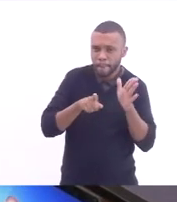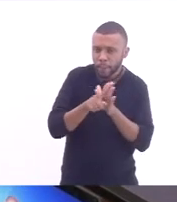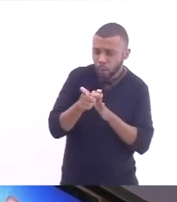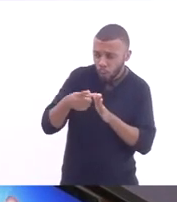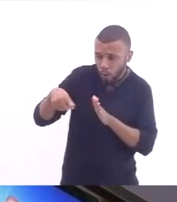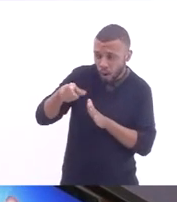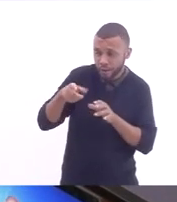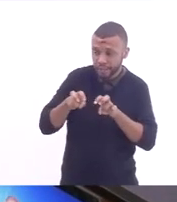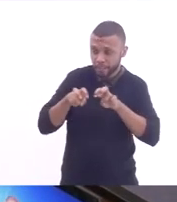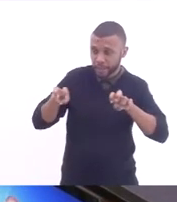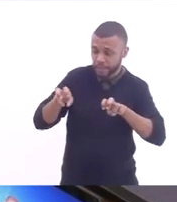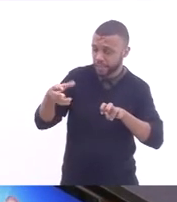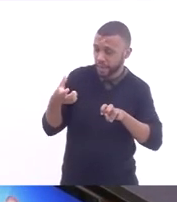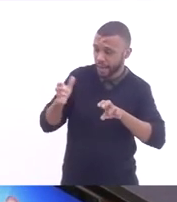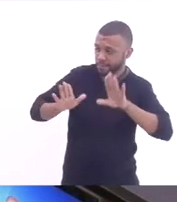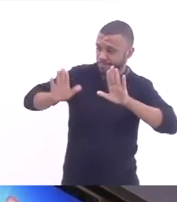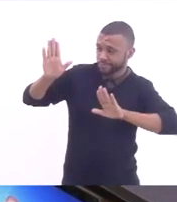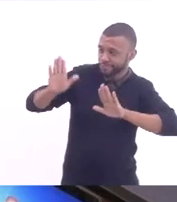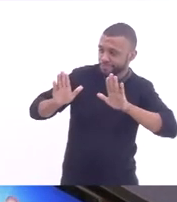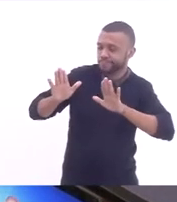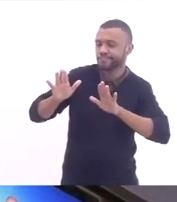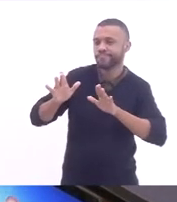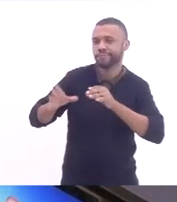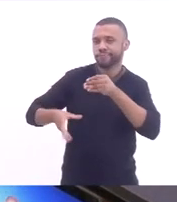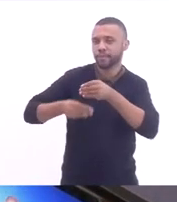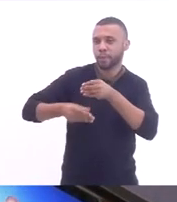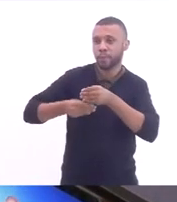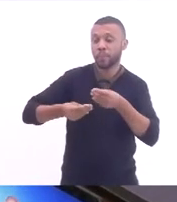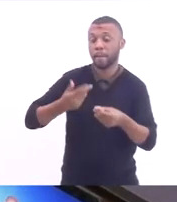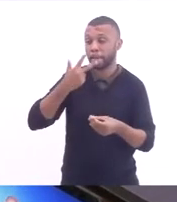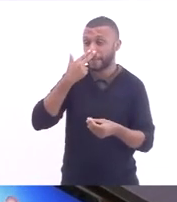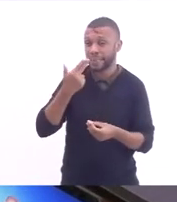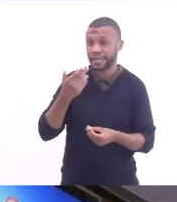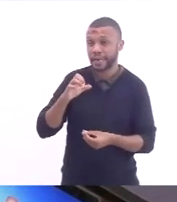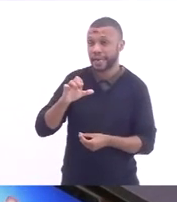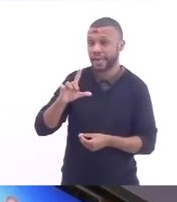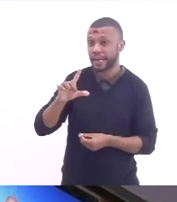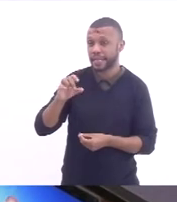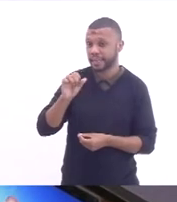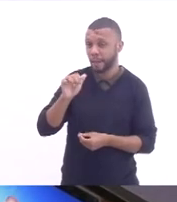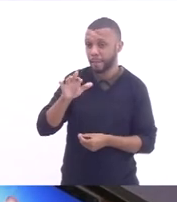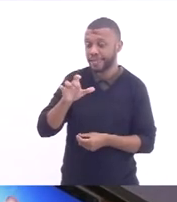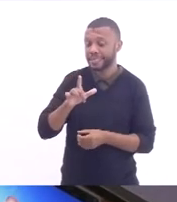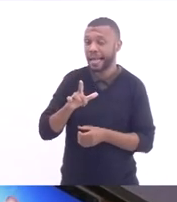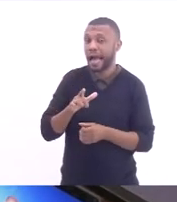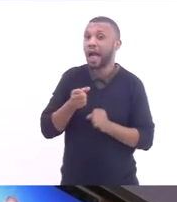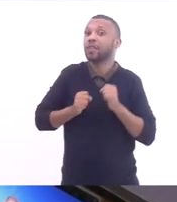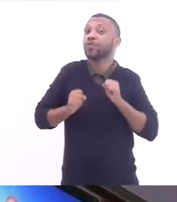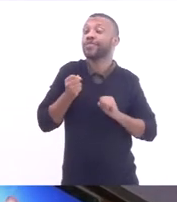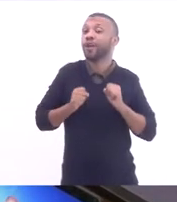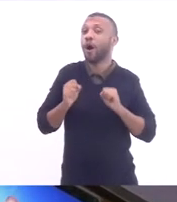aqui da mesa. Eu tenho a impressão que a Elizabeth Moura deve estar doida para falar. Não,